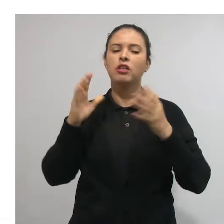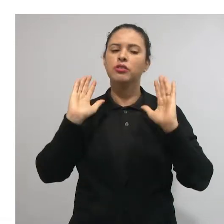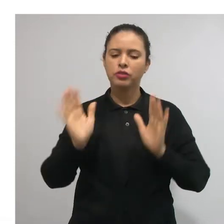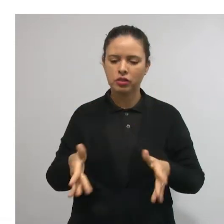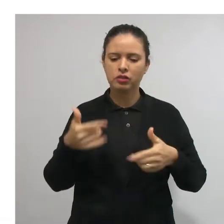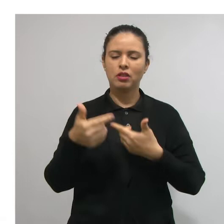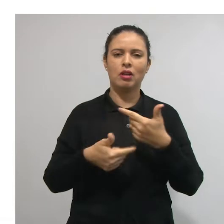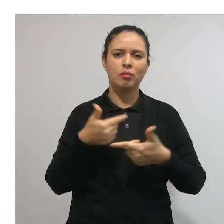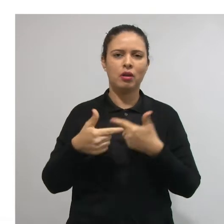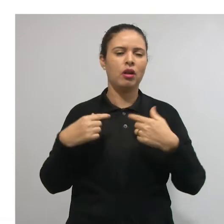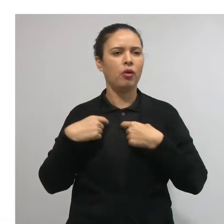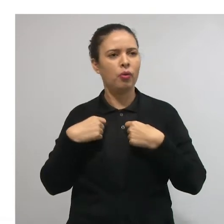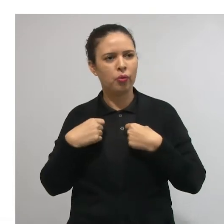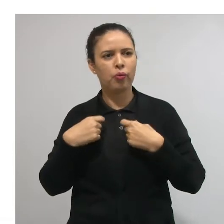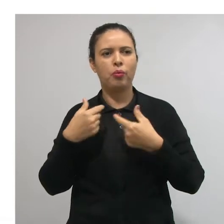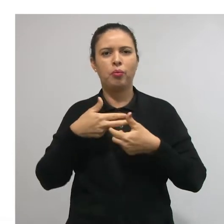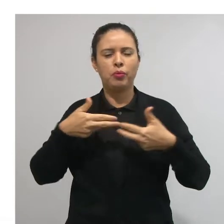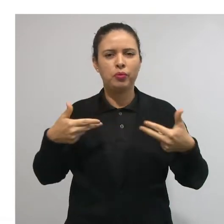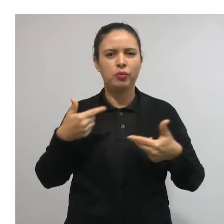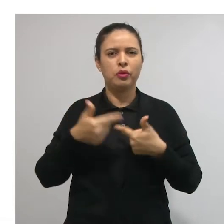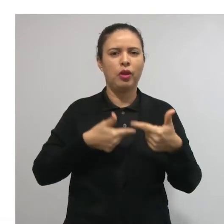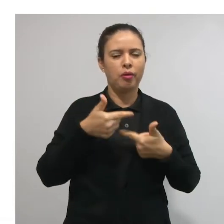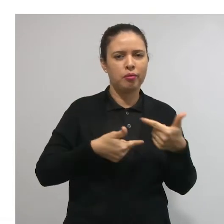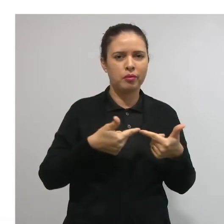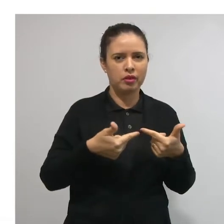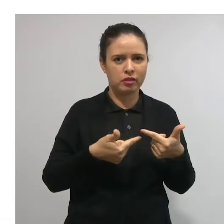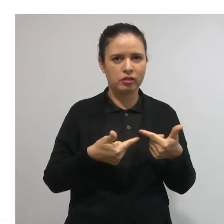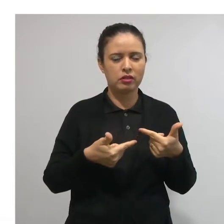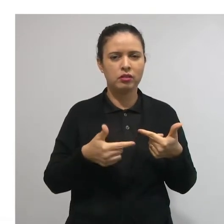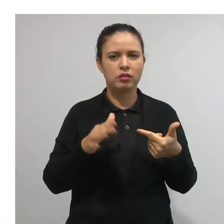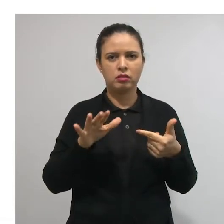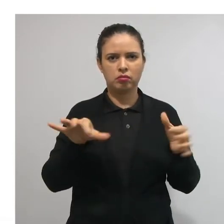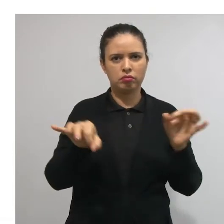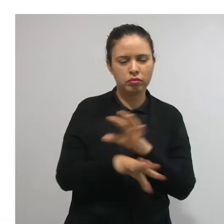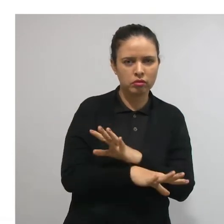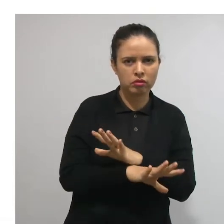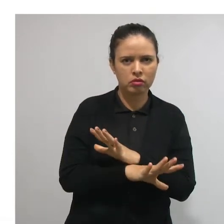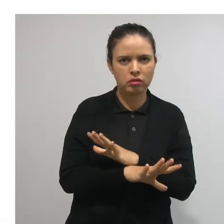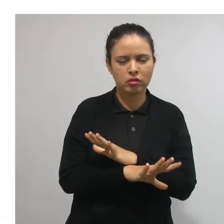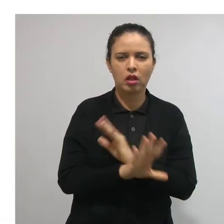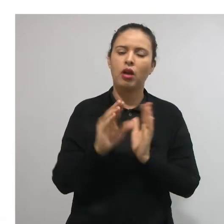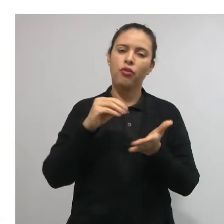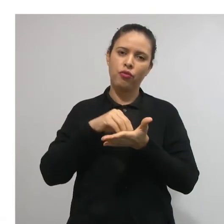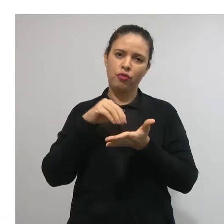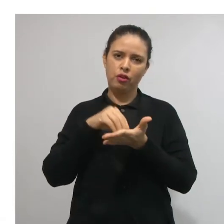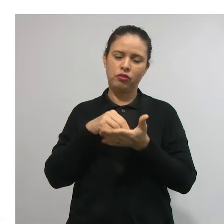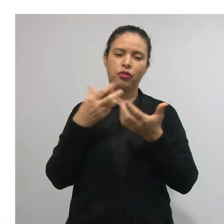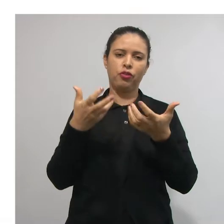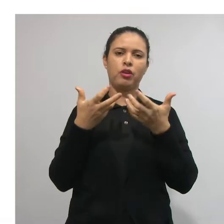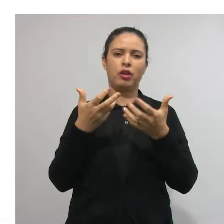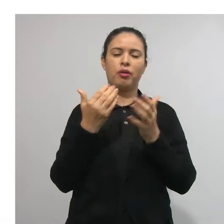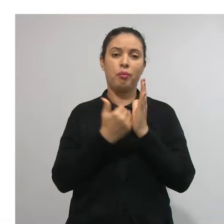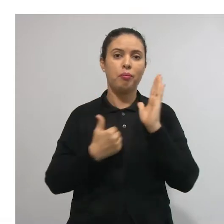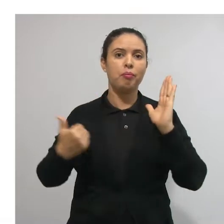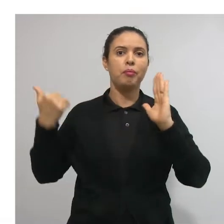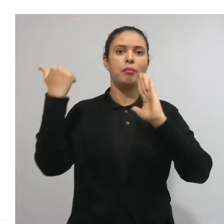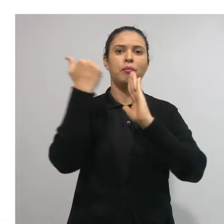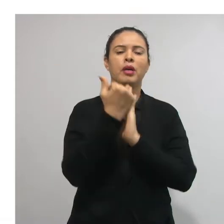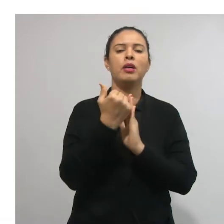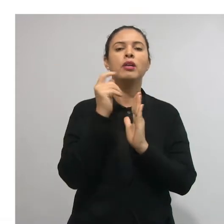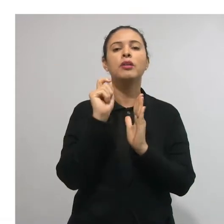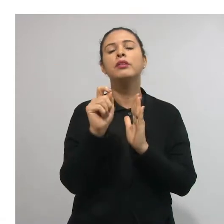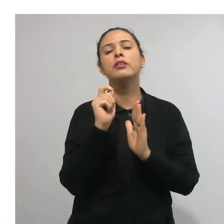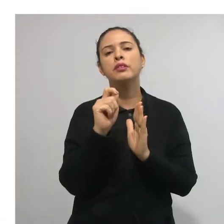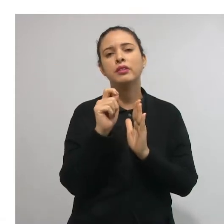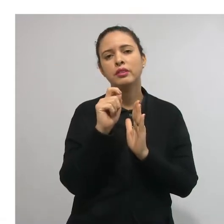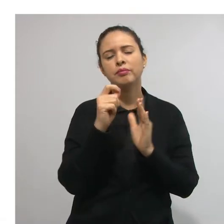tenho emprego, eu já tenho roupas, eu já trabalho e tudo mais. Está completo? Não. Eu quero buscar